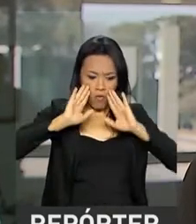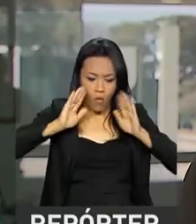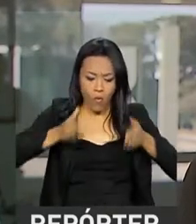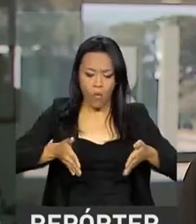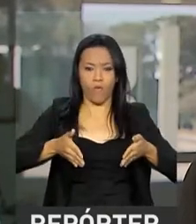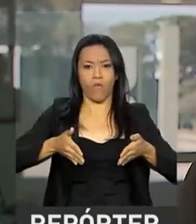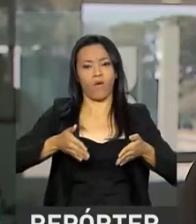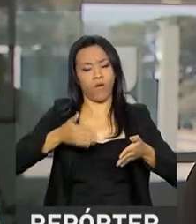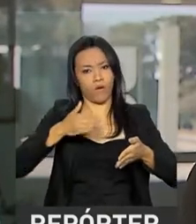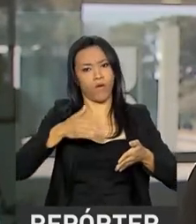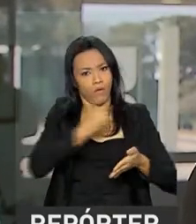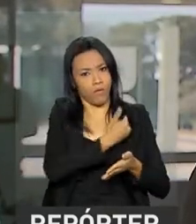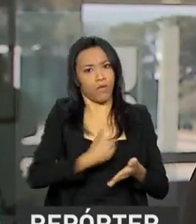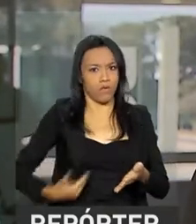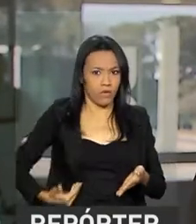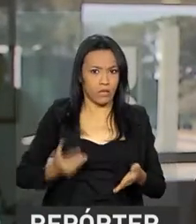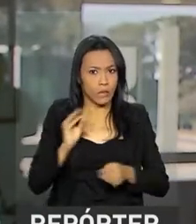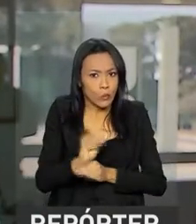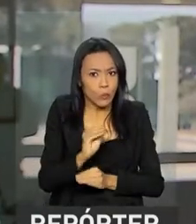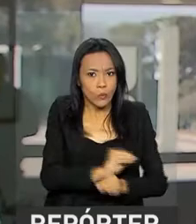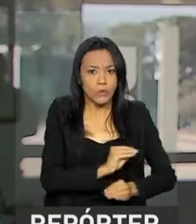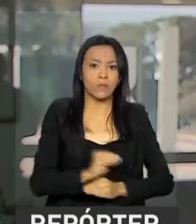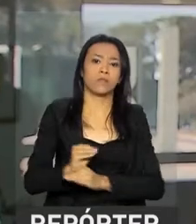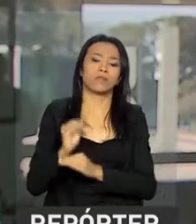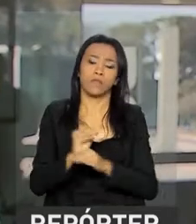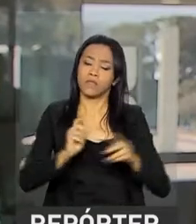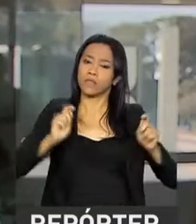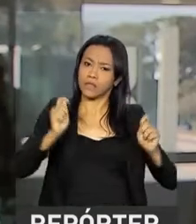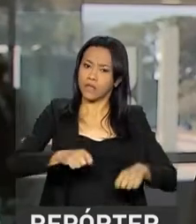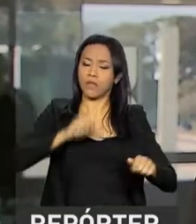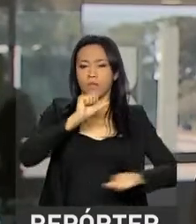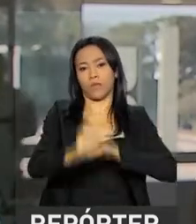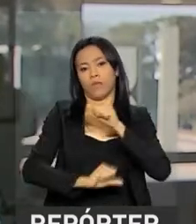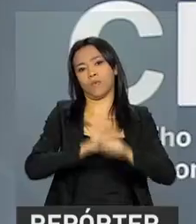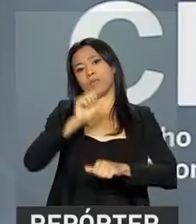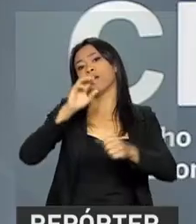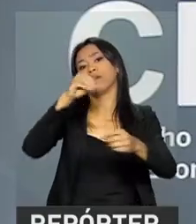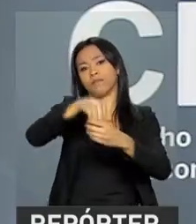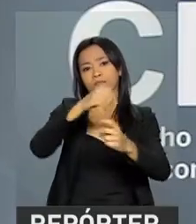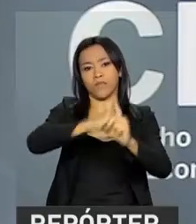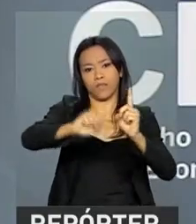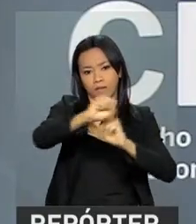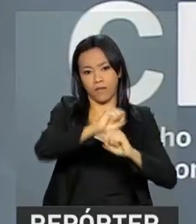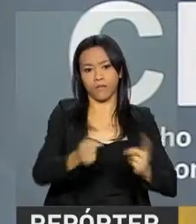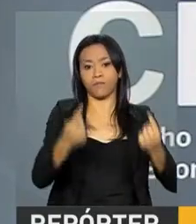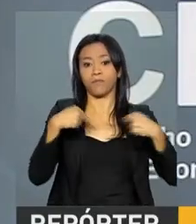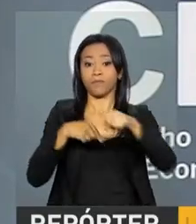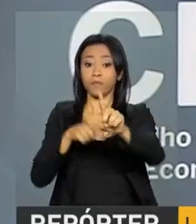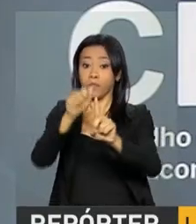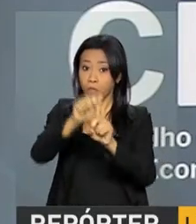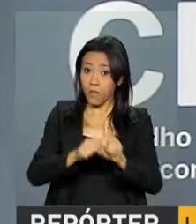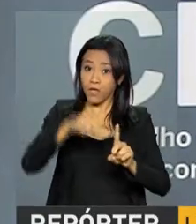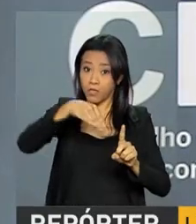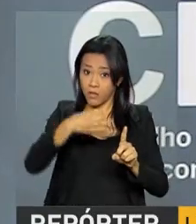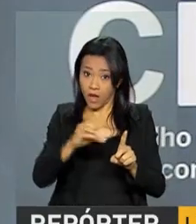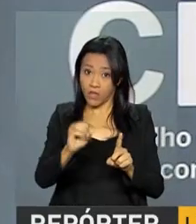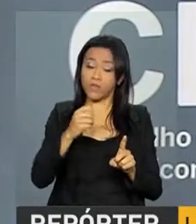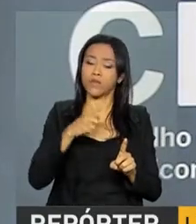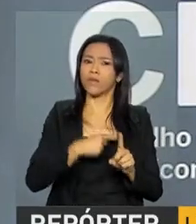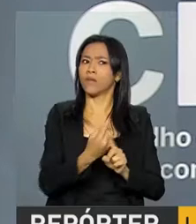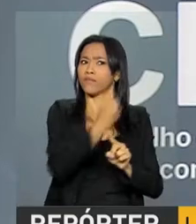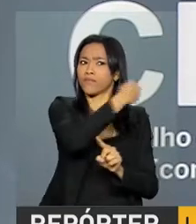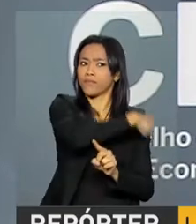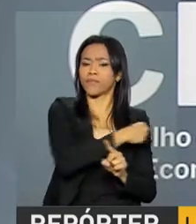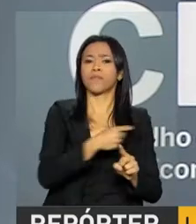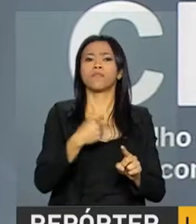e é onde se pode realmente fazer uma grande transformação na sociedade. Em março, os integrantes do Conselhão fizeram 15 sugestões